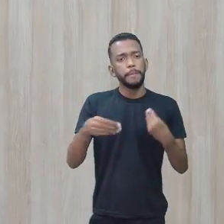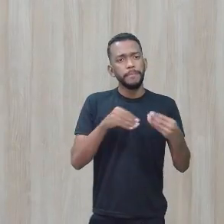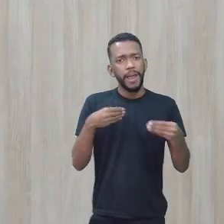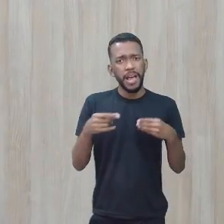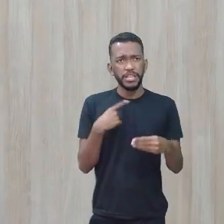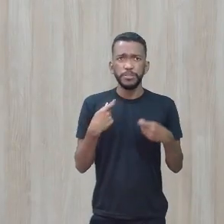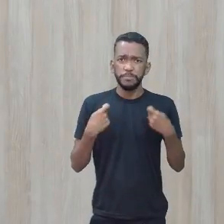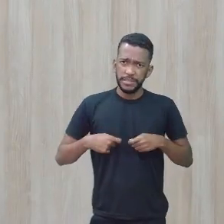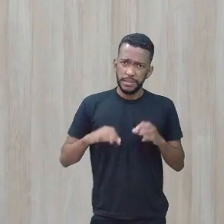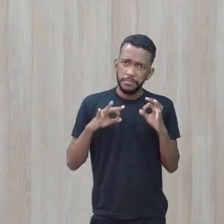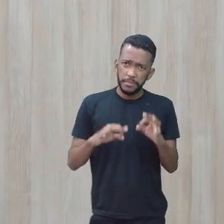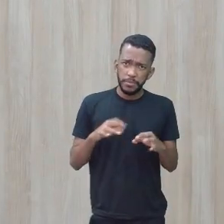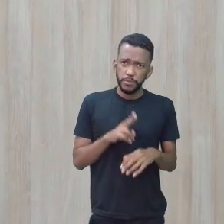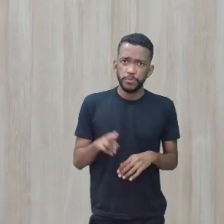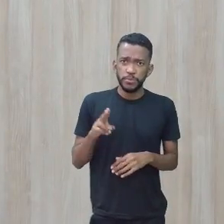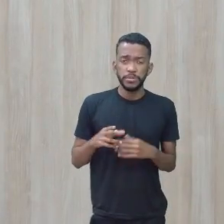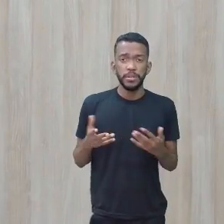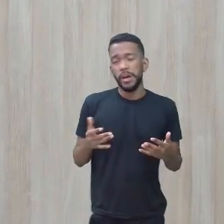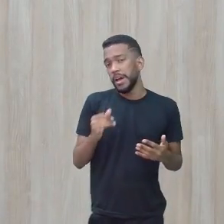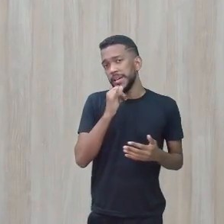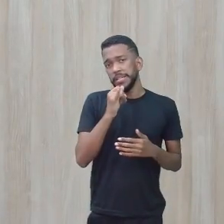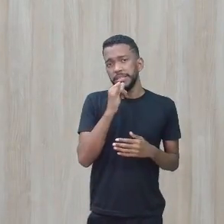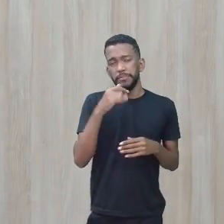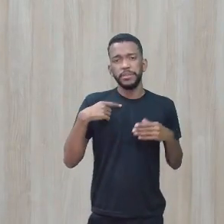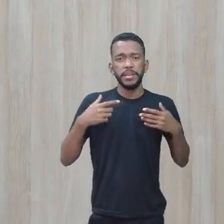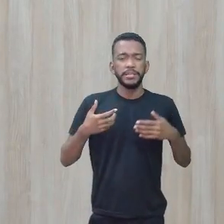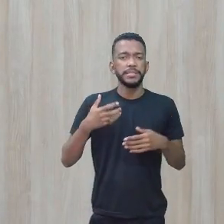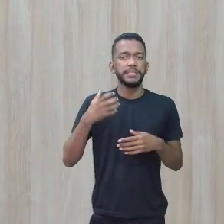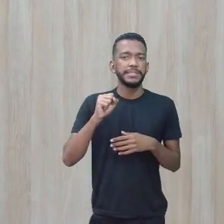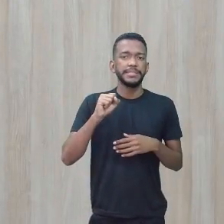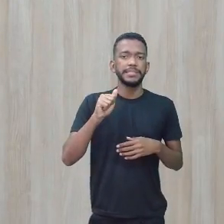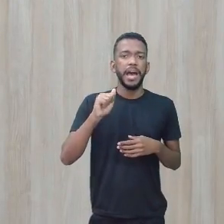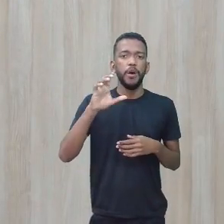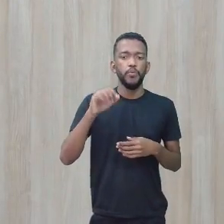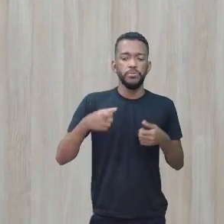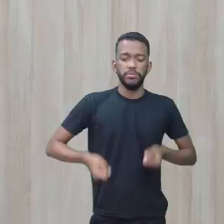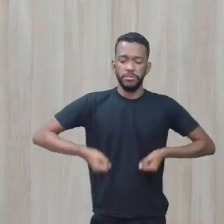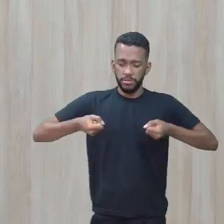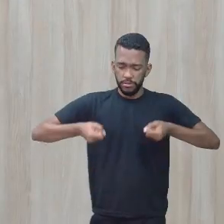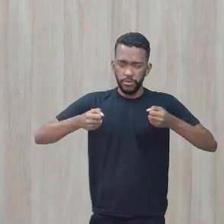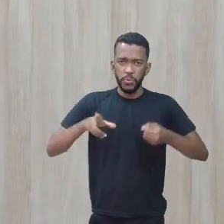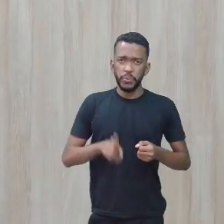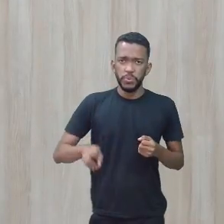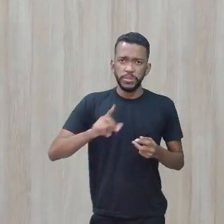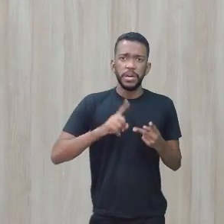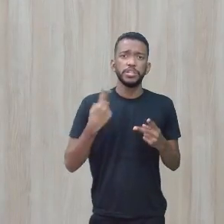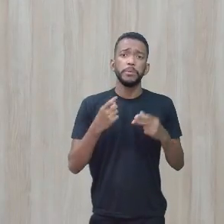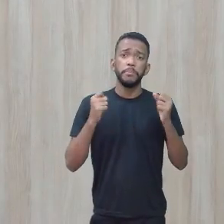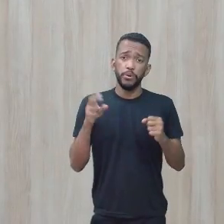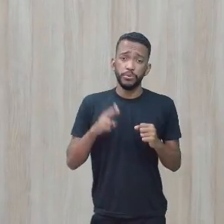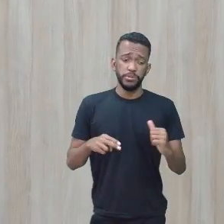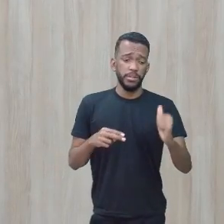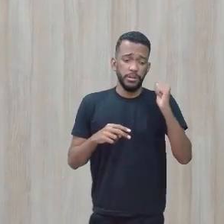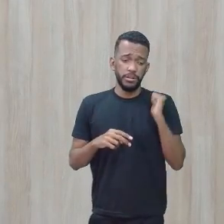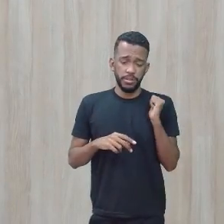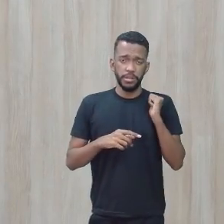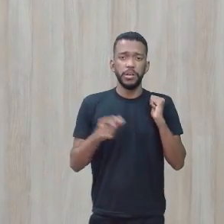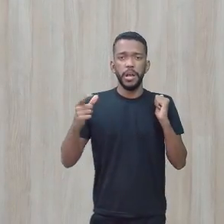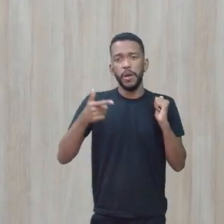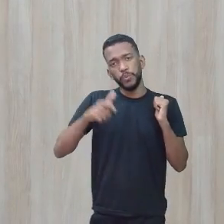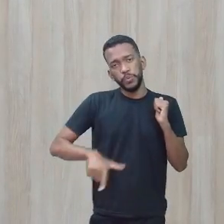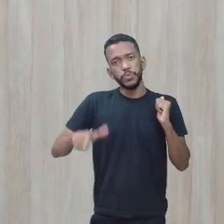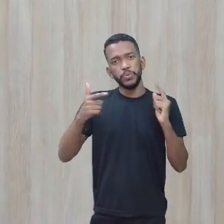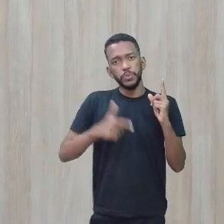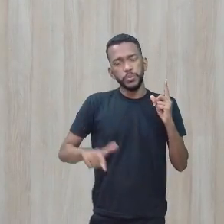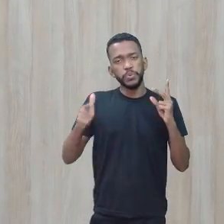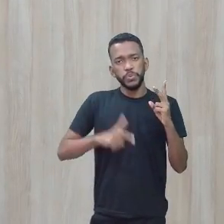gente precisa utilizar, por exemplo, uma sacola de plástico? Se a gente pode usar uma sacola reutilizável, isso já é